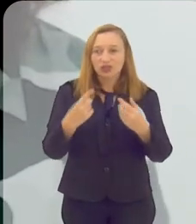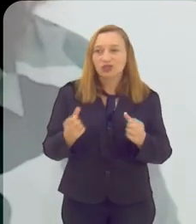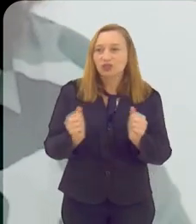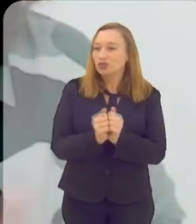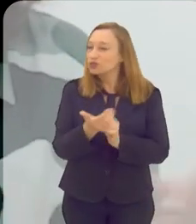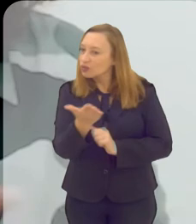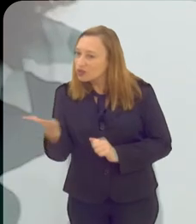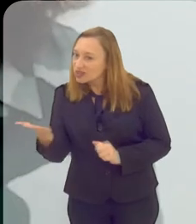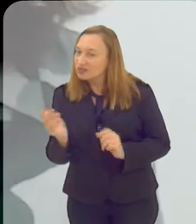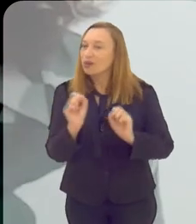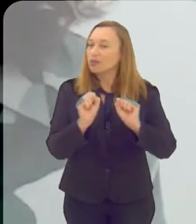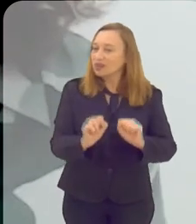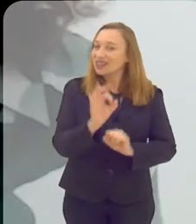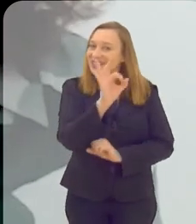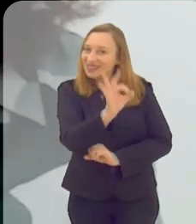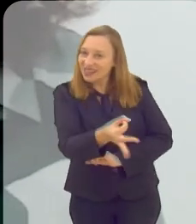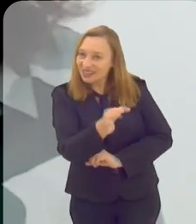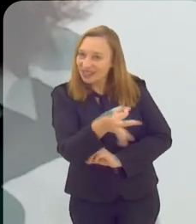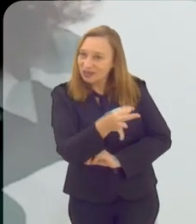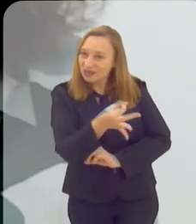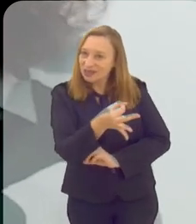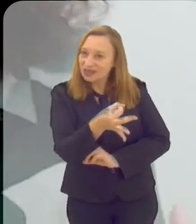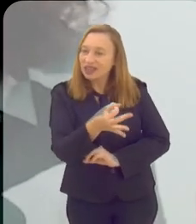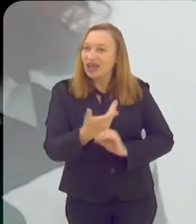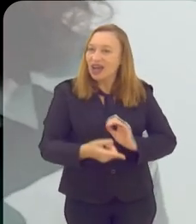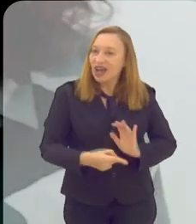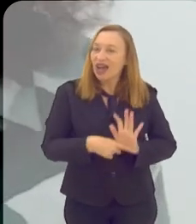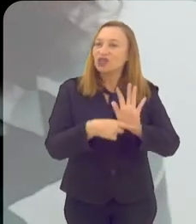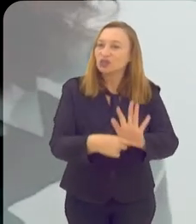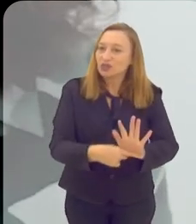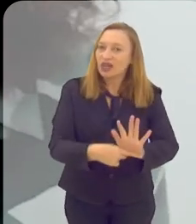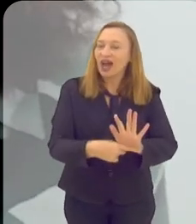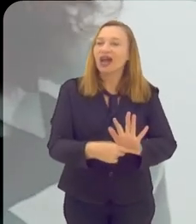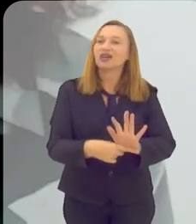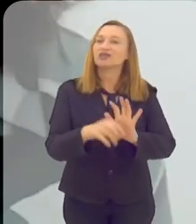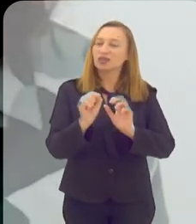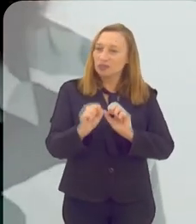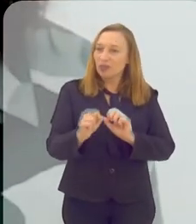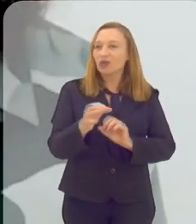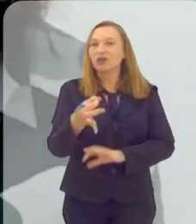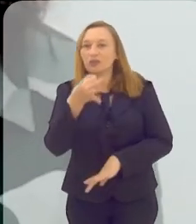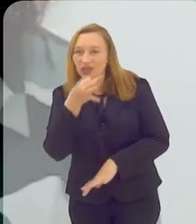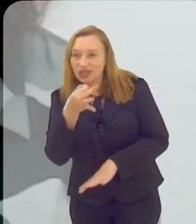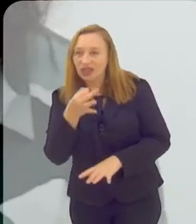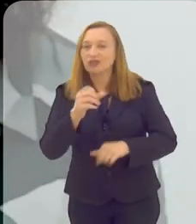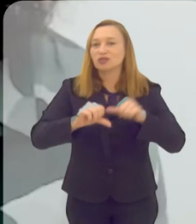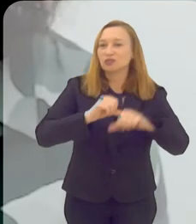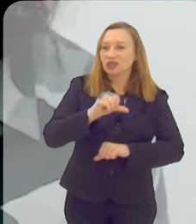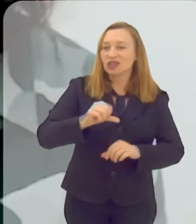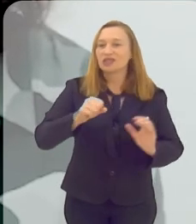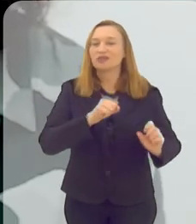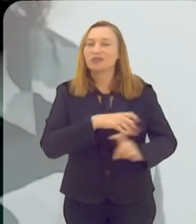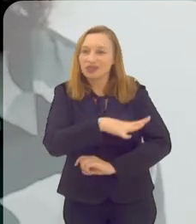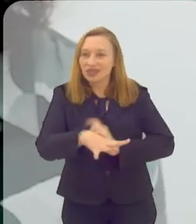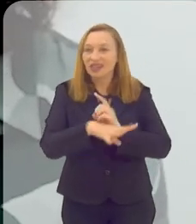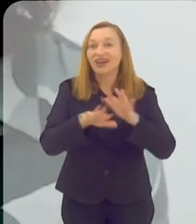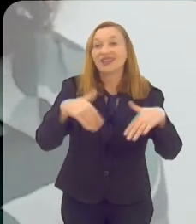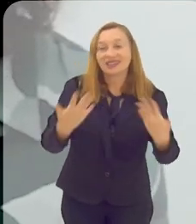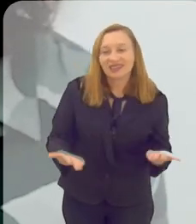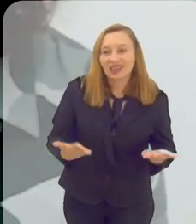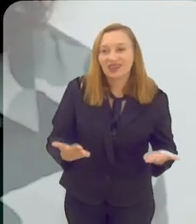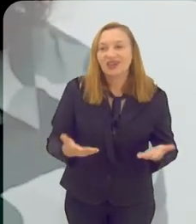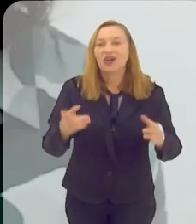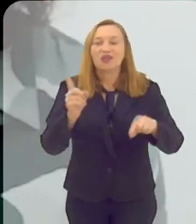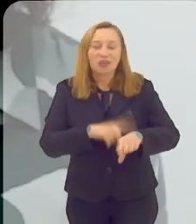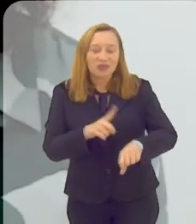de discussão com vocês para poder justamente contribuir no que a gente pode sugerir, né, de mudança para a